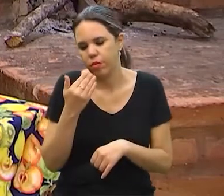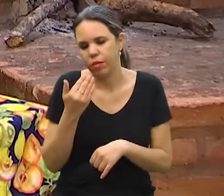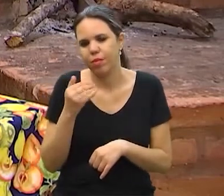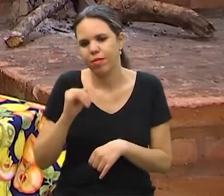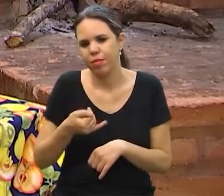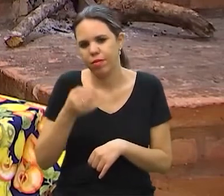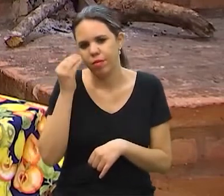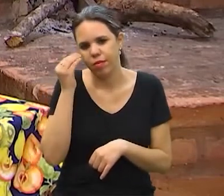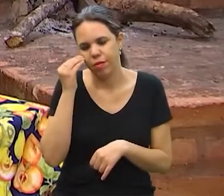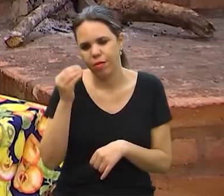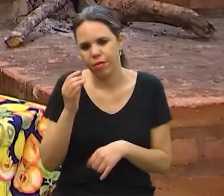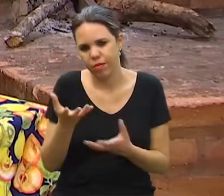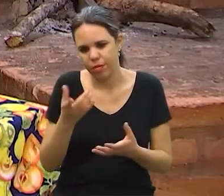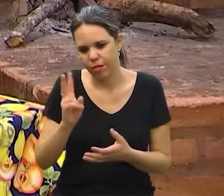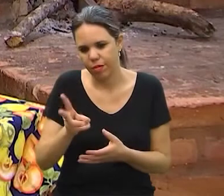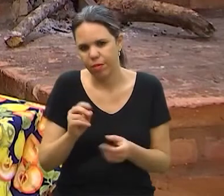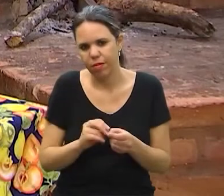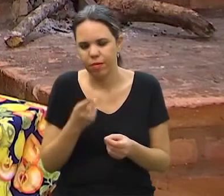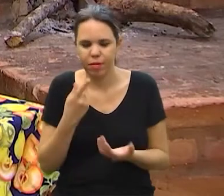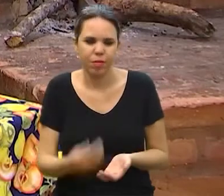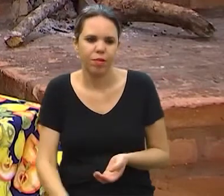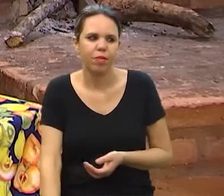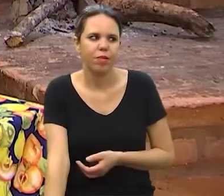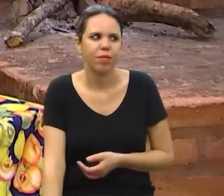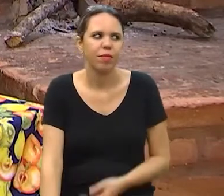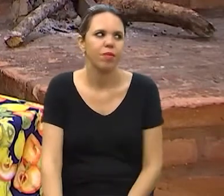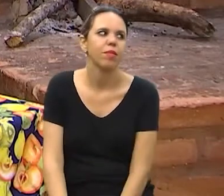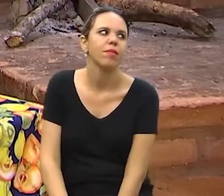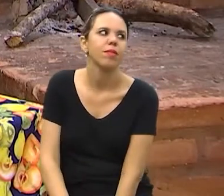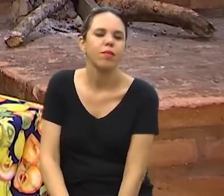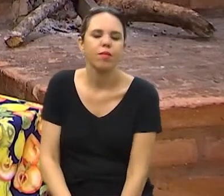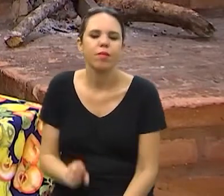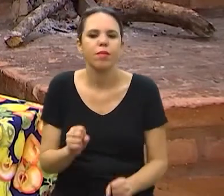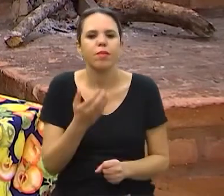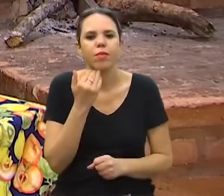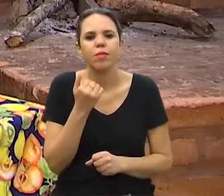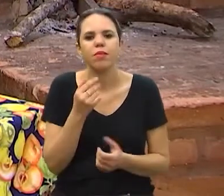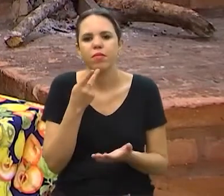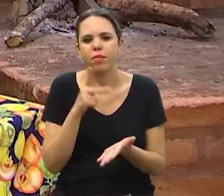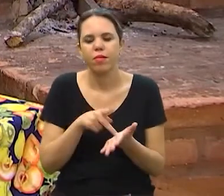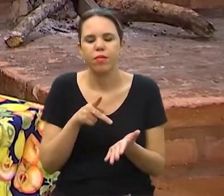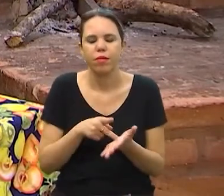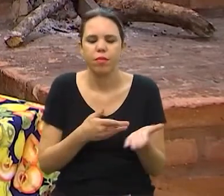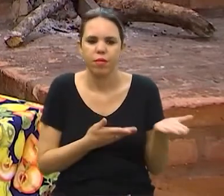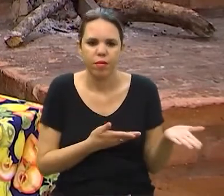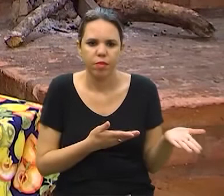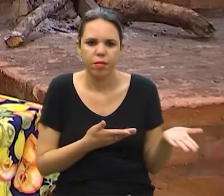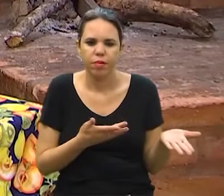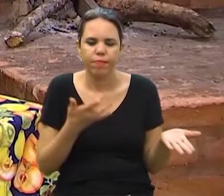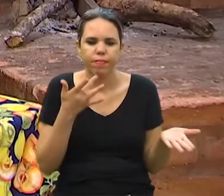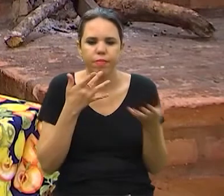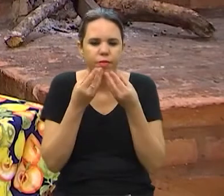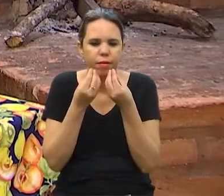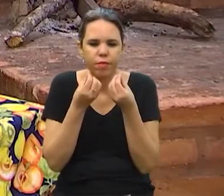só aproveitando. Se quiser, eu continuo falando. E olha, pode comer. Vou falar a verdade aqui da receita. Tá assim